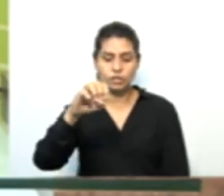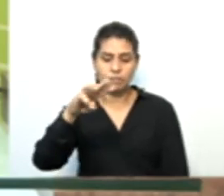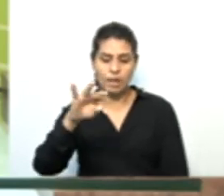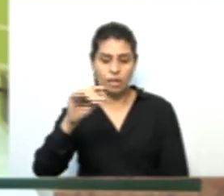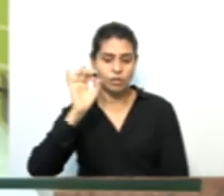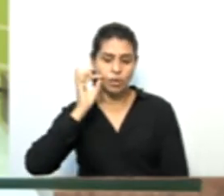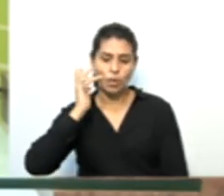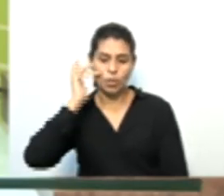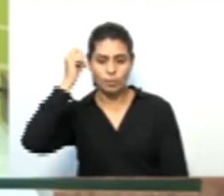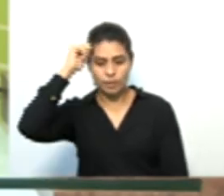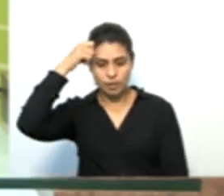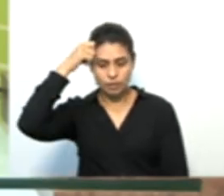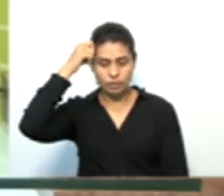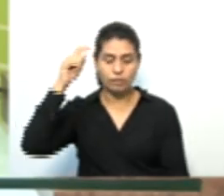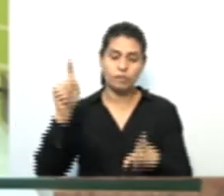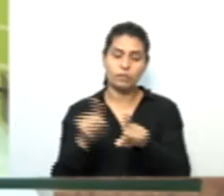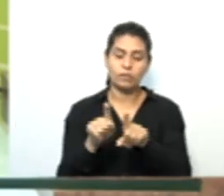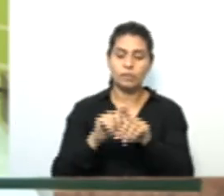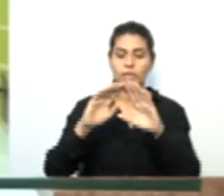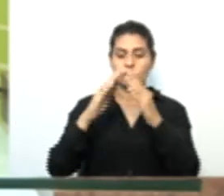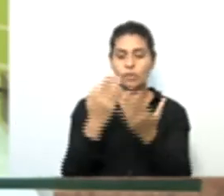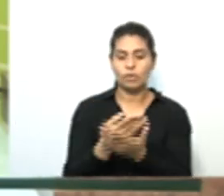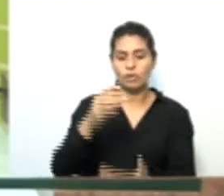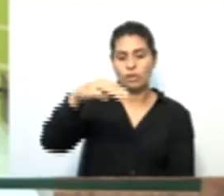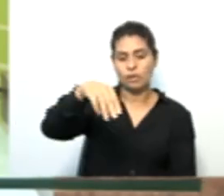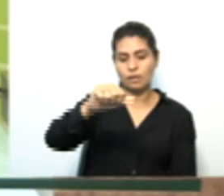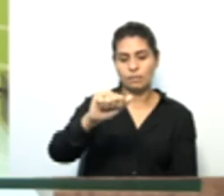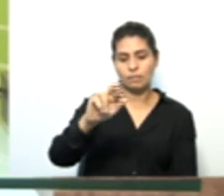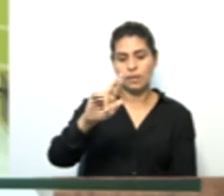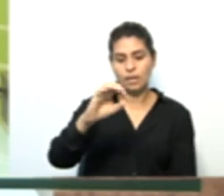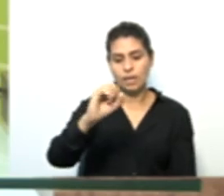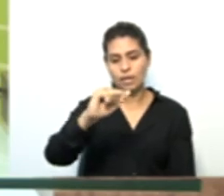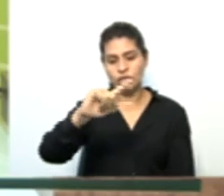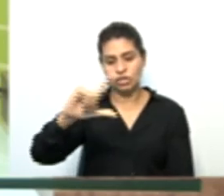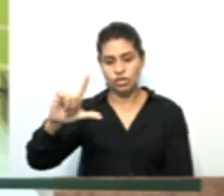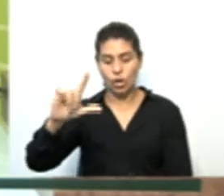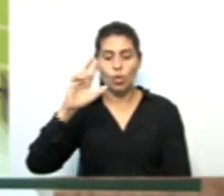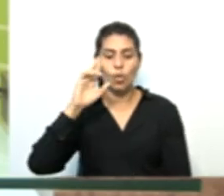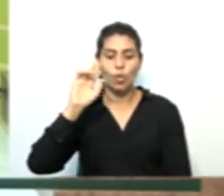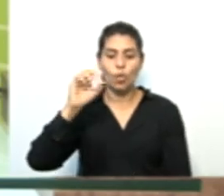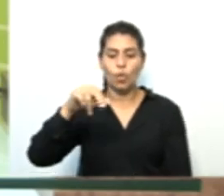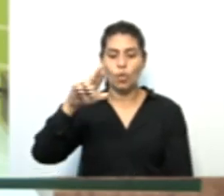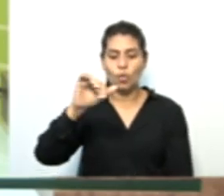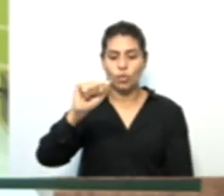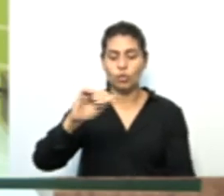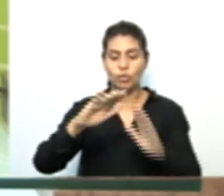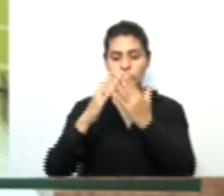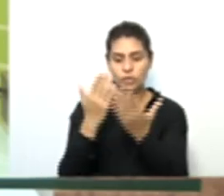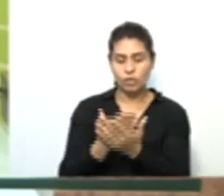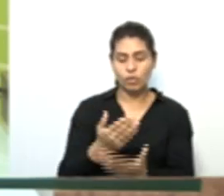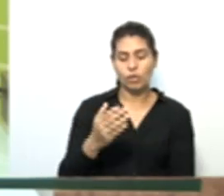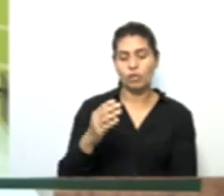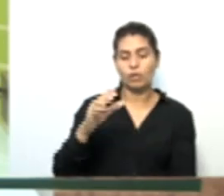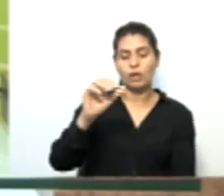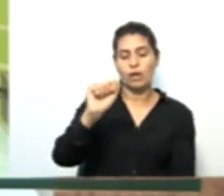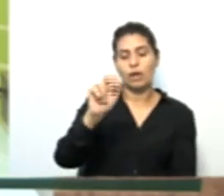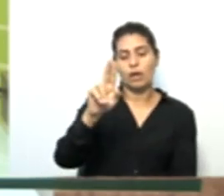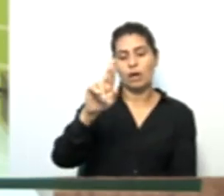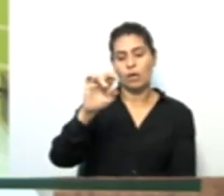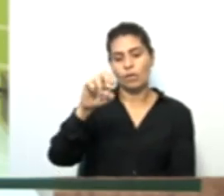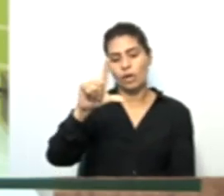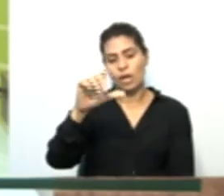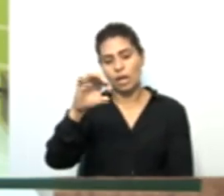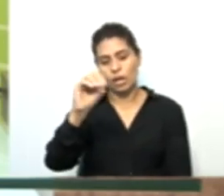Oeste. Escola Marechal Rondon, de Cerejeiras. Escola Aurélio Buarque de Holanda, de Espigão do